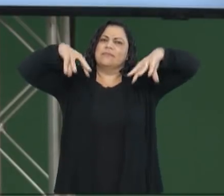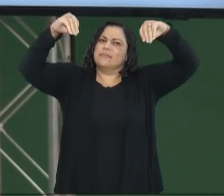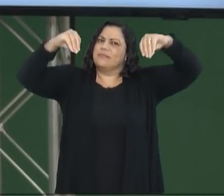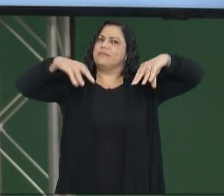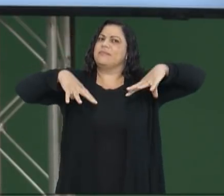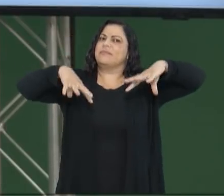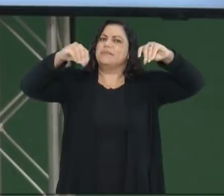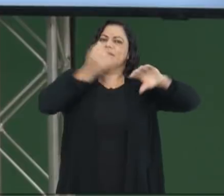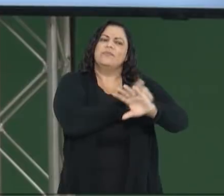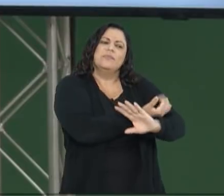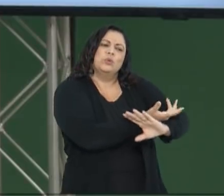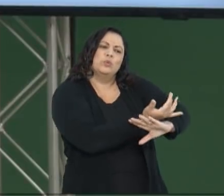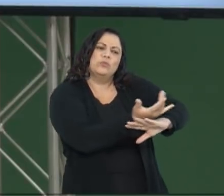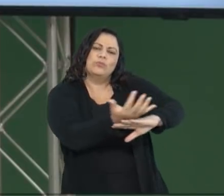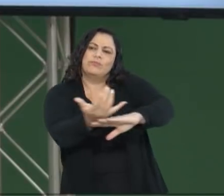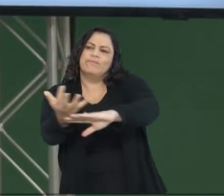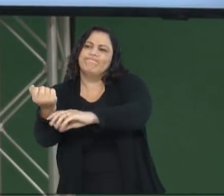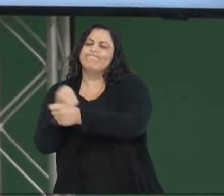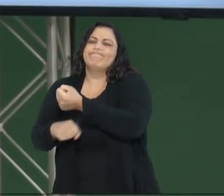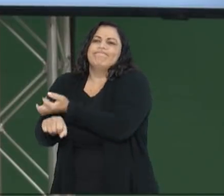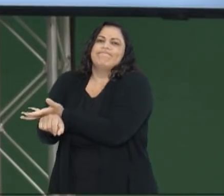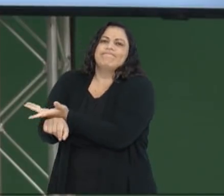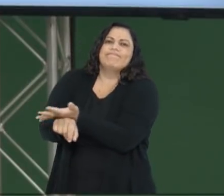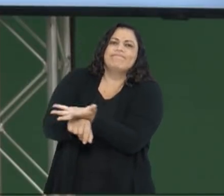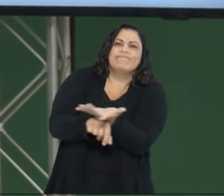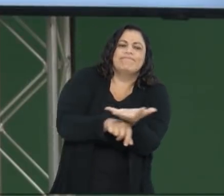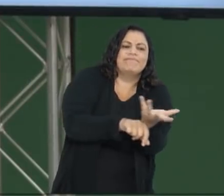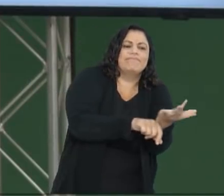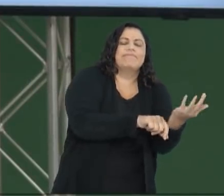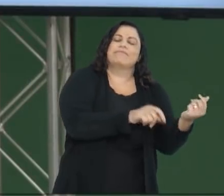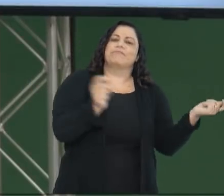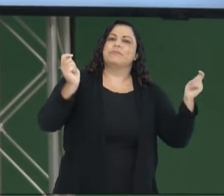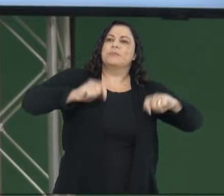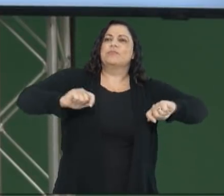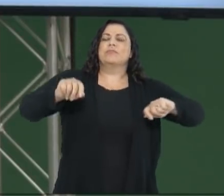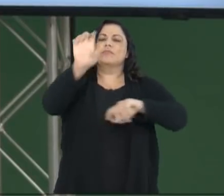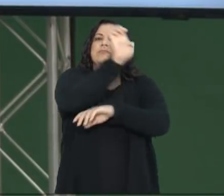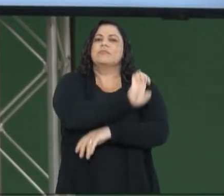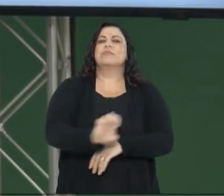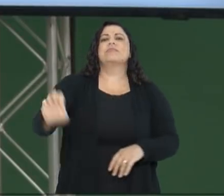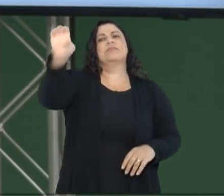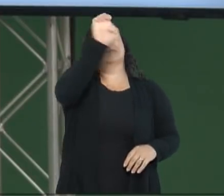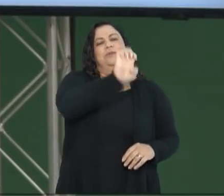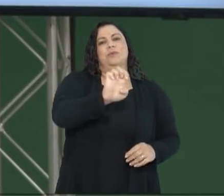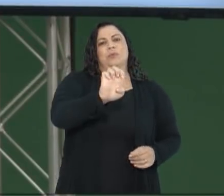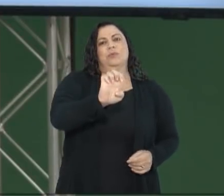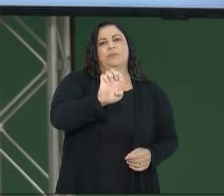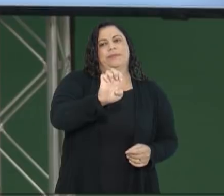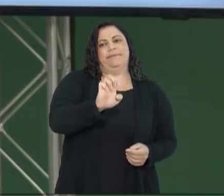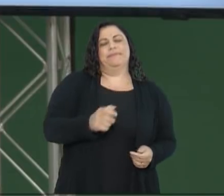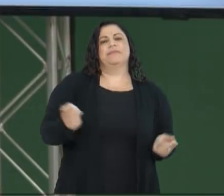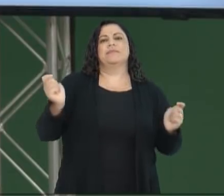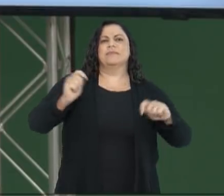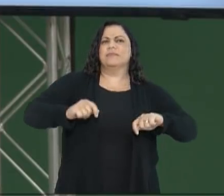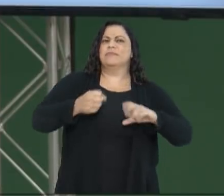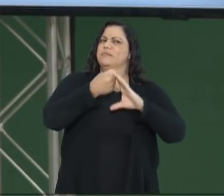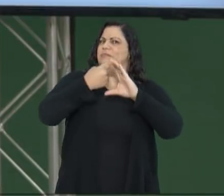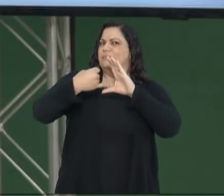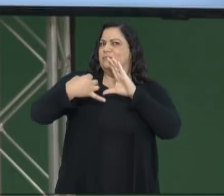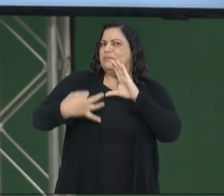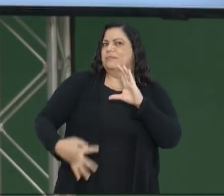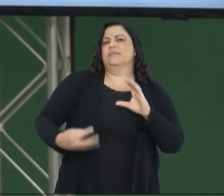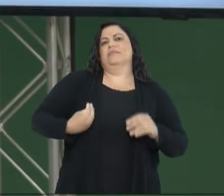os jardins, né? Os jardins europeus, de modo geral, é uma característica